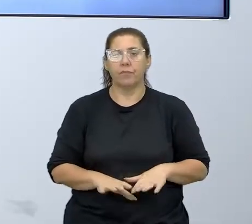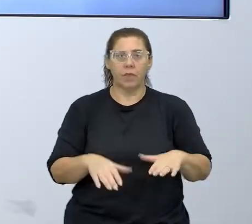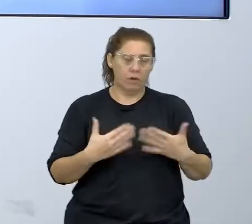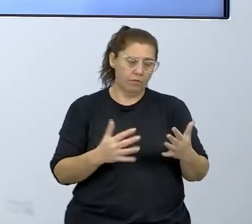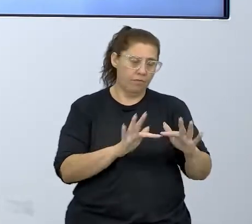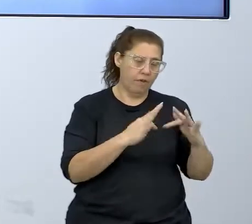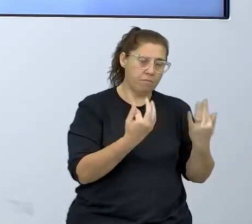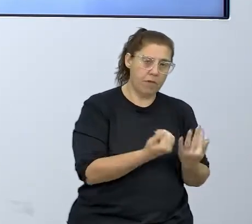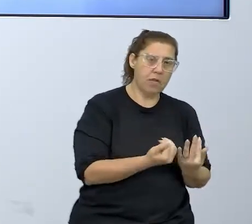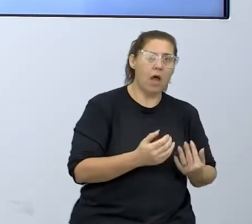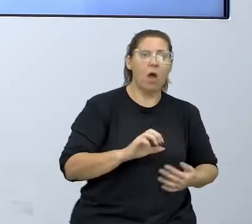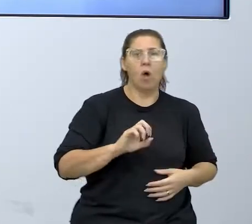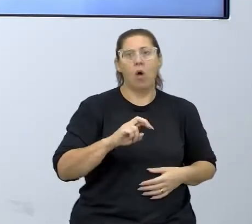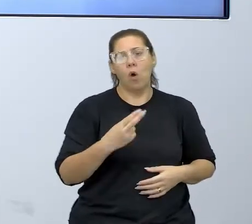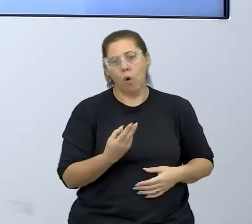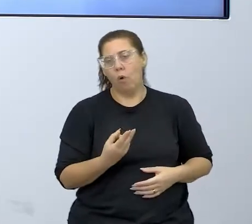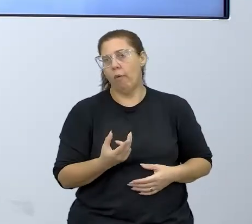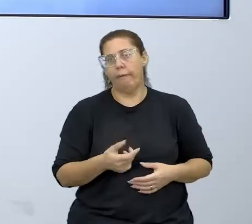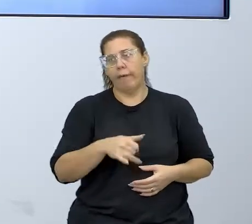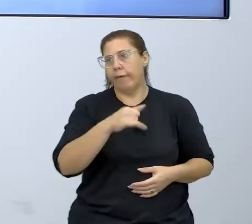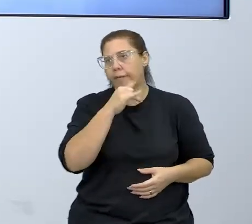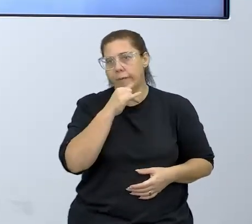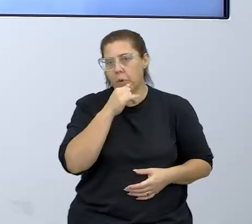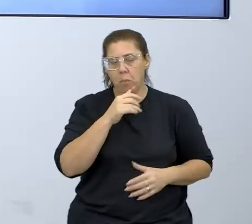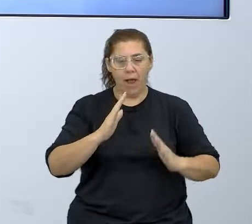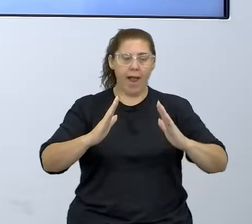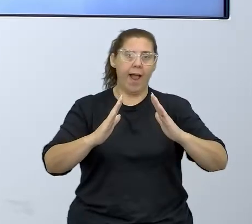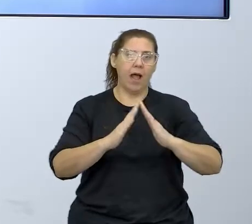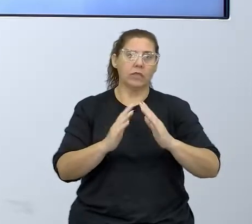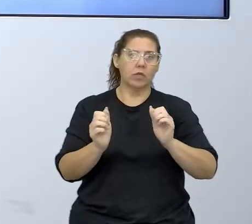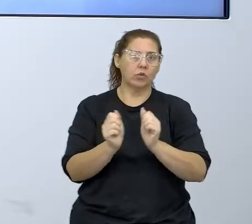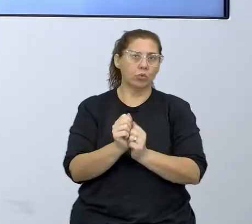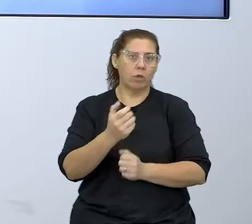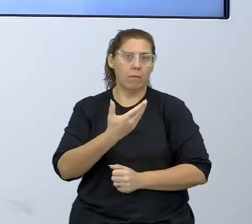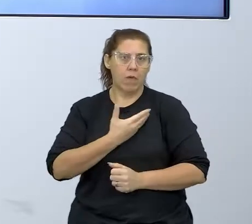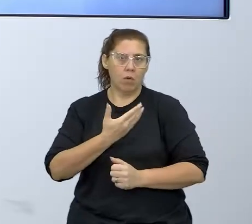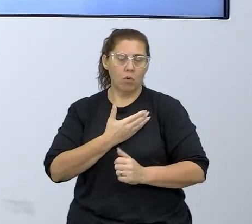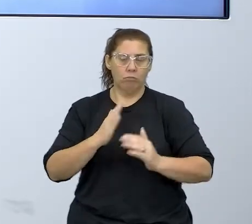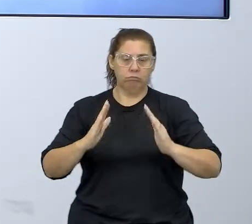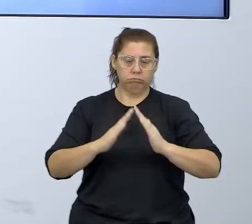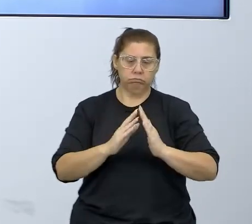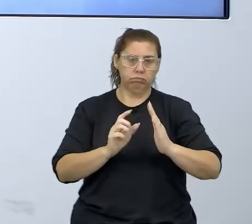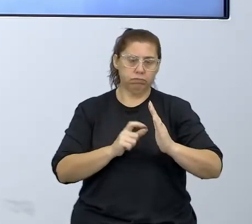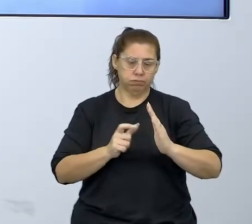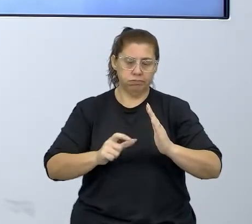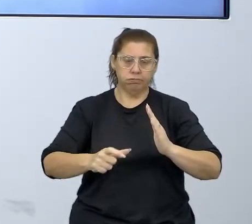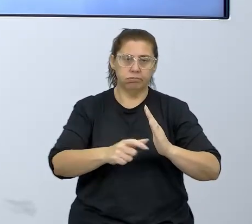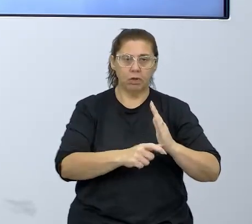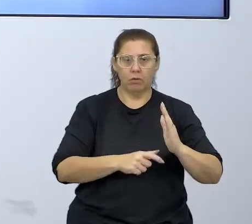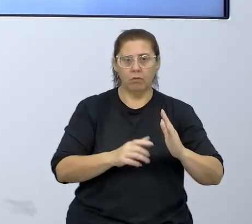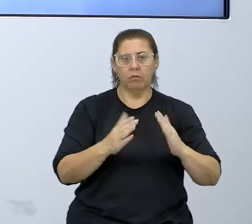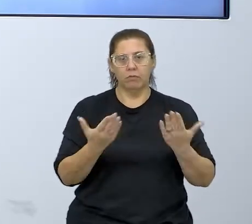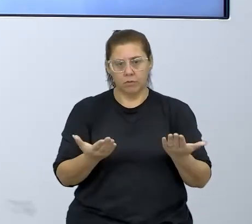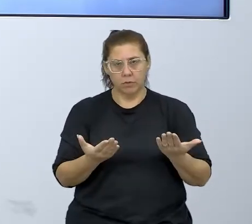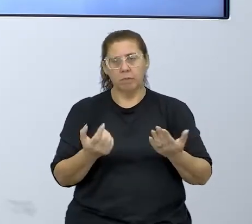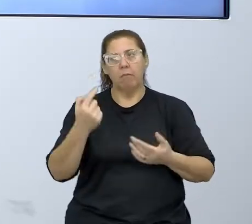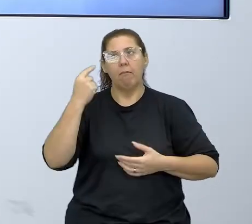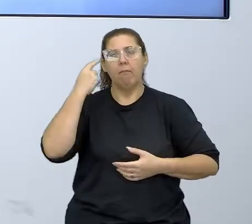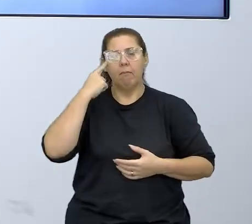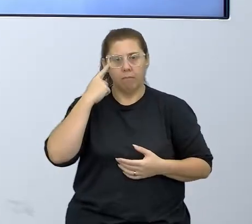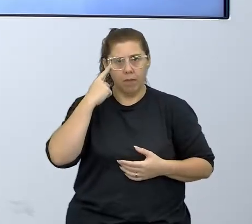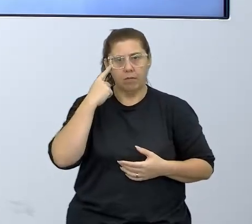em família, ou seja, sei lá, numa república, você mora com seus amigos, você acaba entrando numa